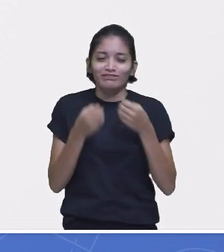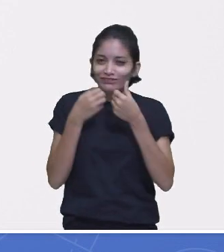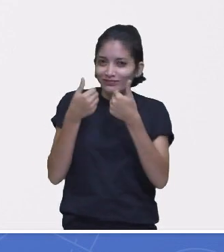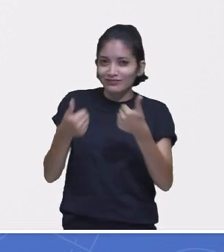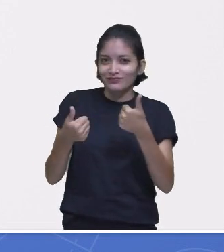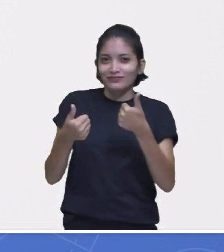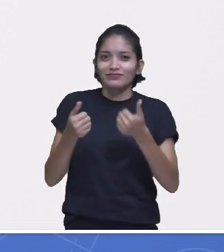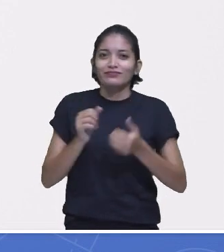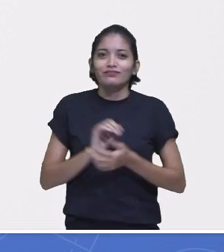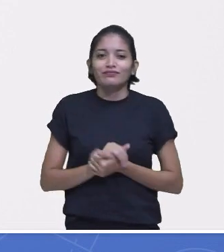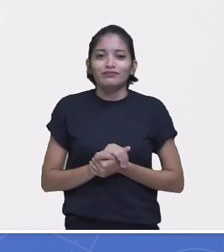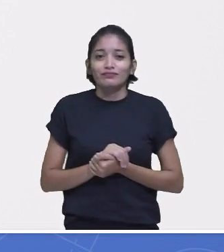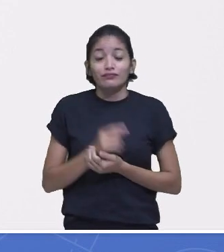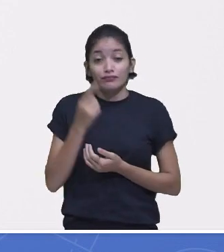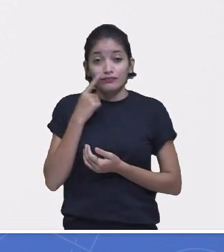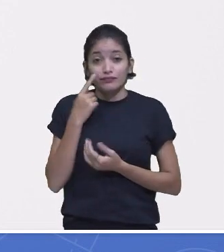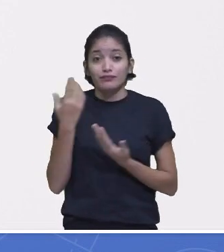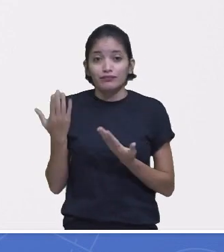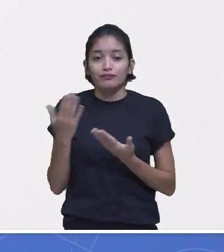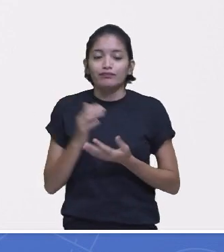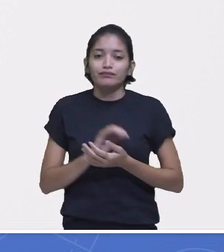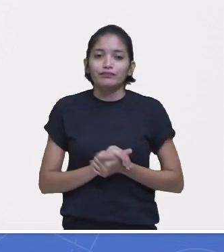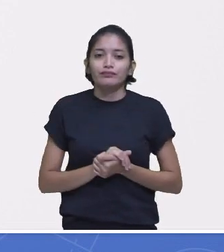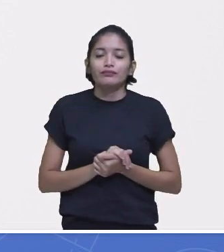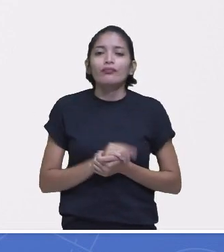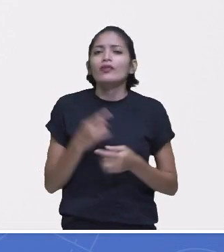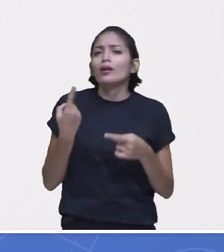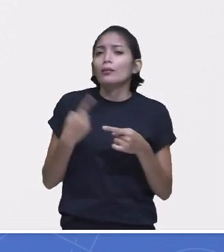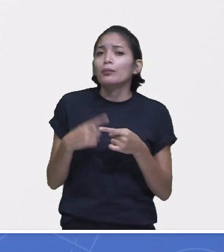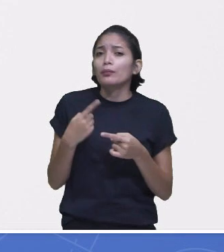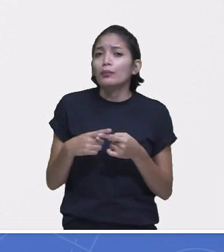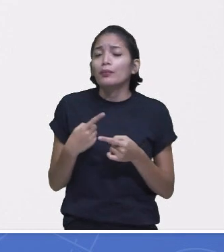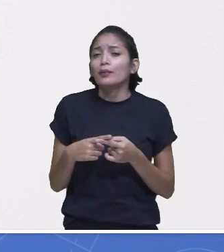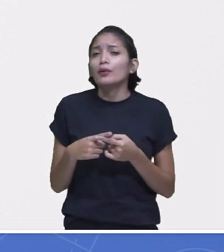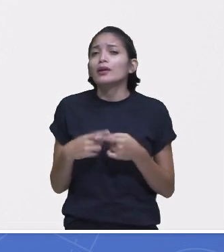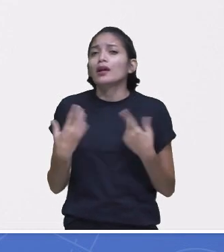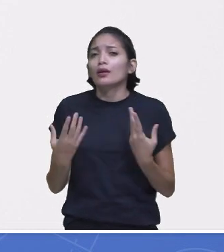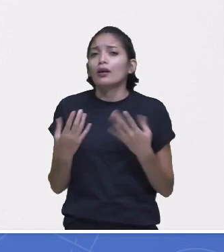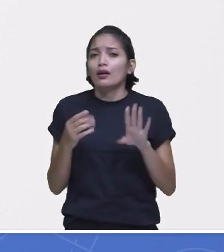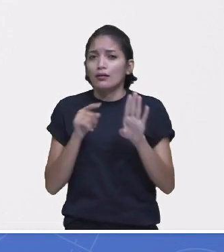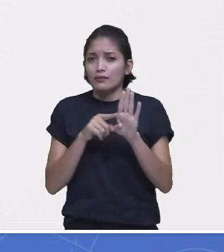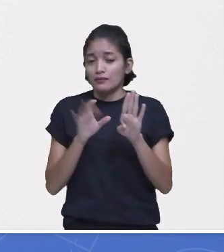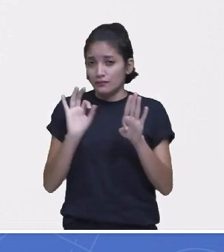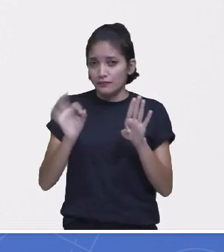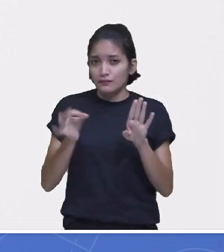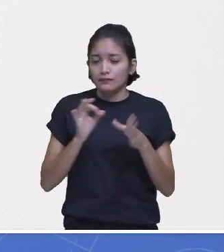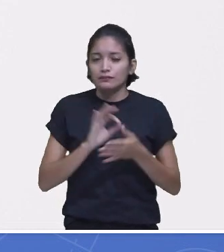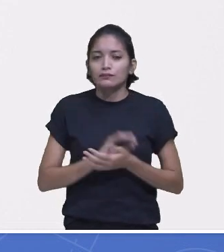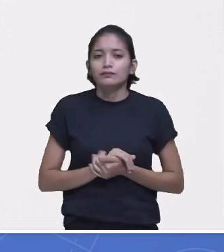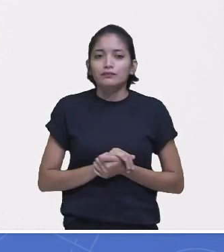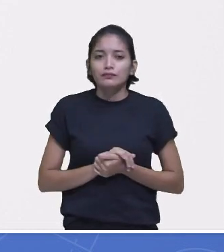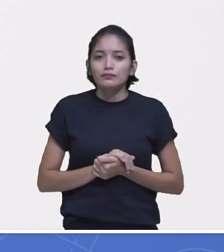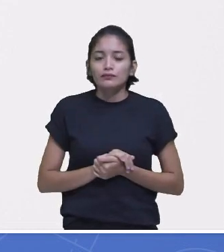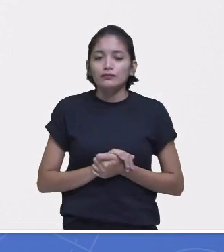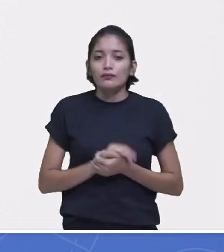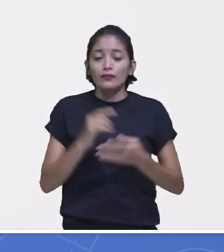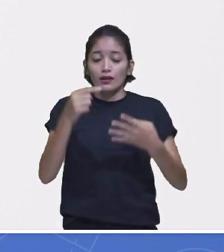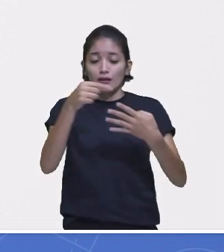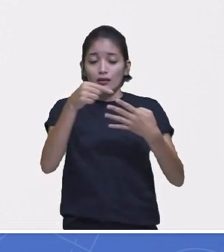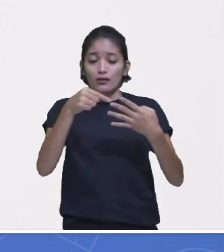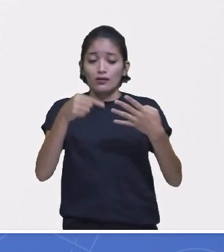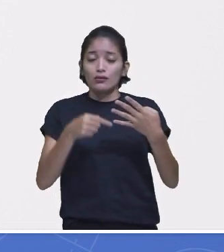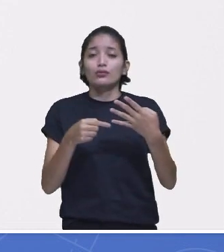bem. Vamos ao comentário, então, para entender por que chegamos à alternativa B. Os 4